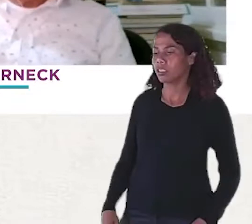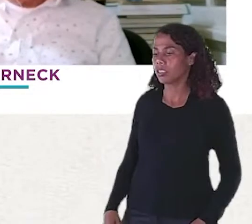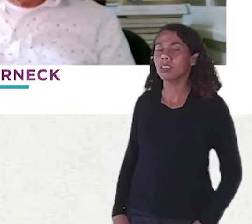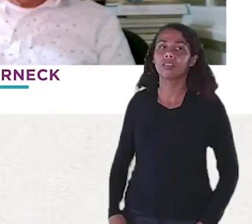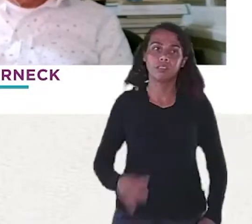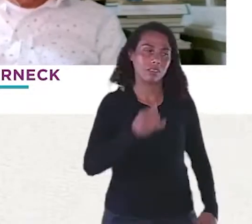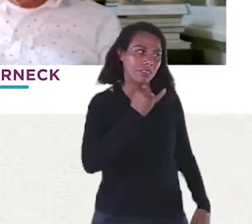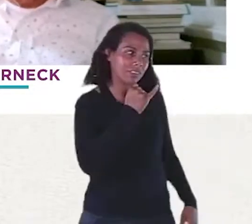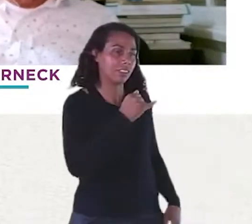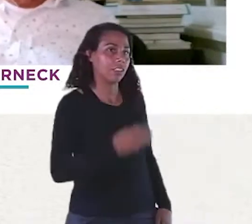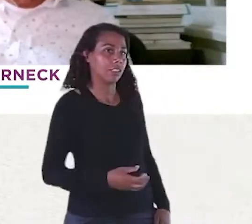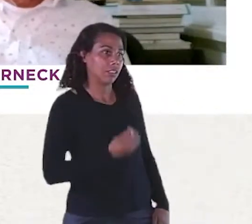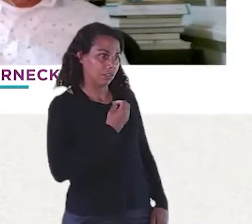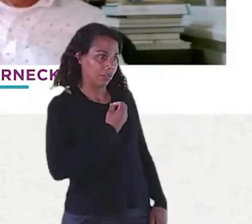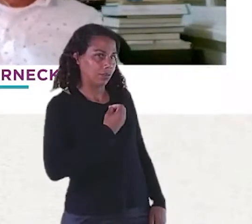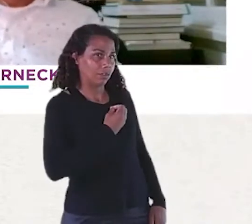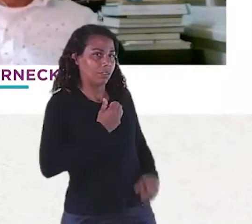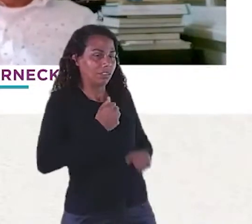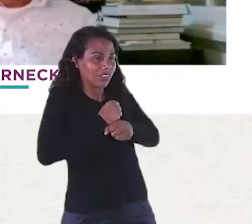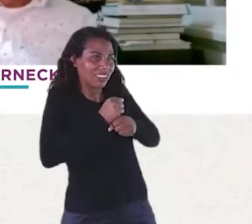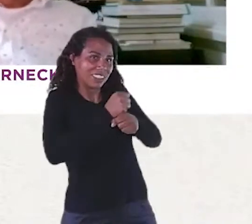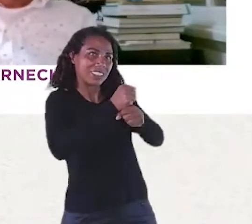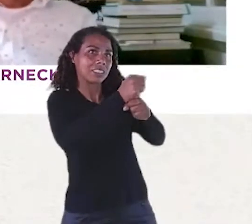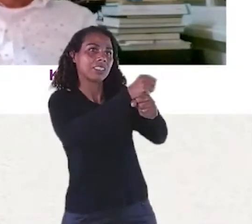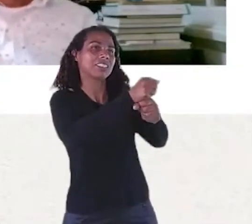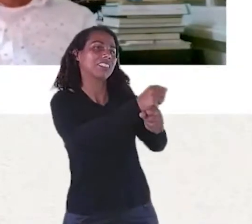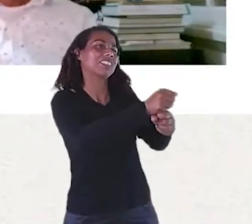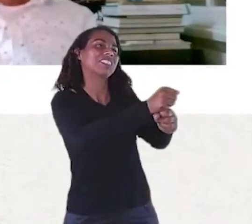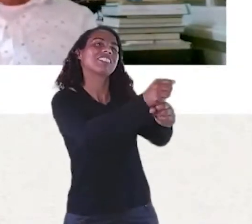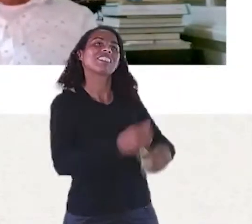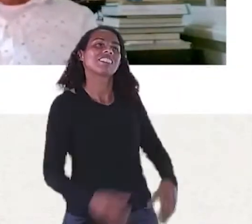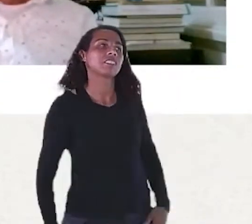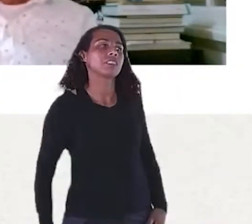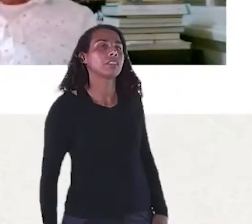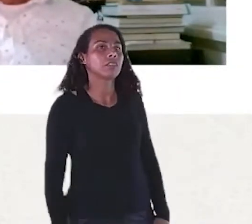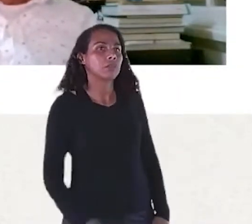morte súbita. Isso também. Súbita.